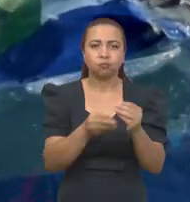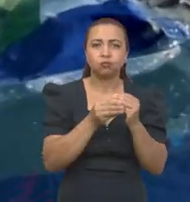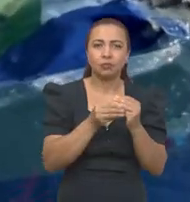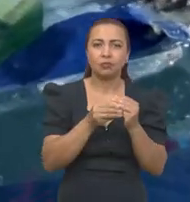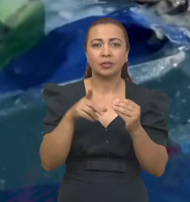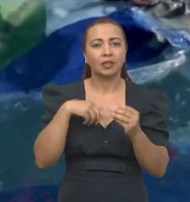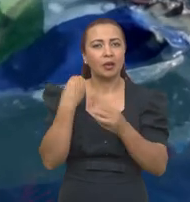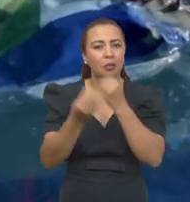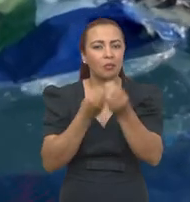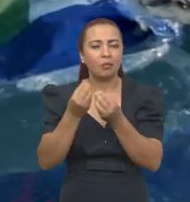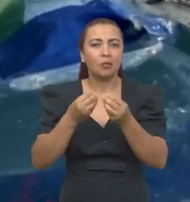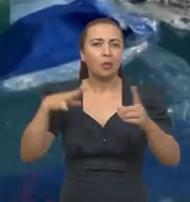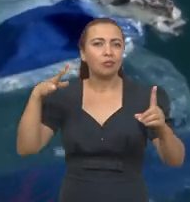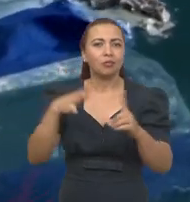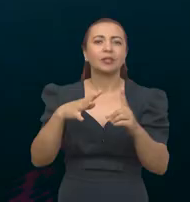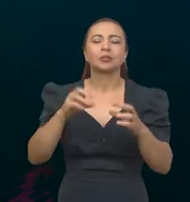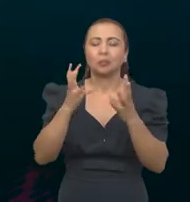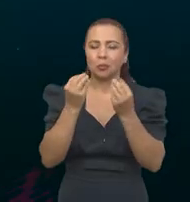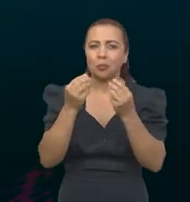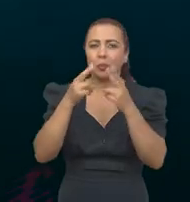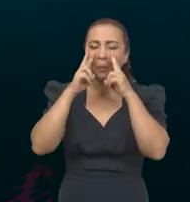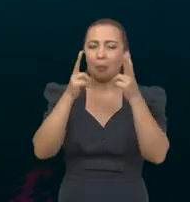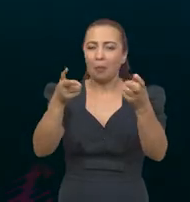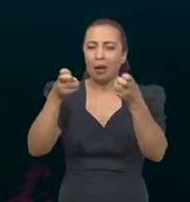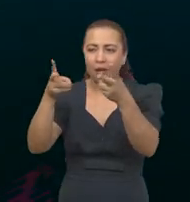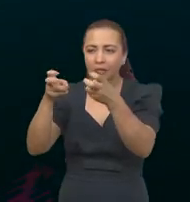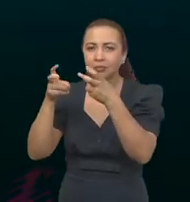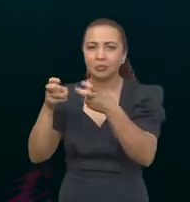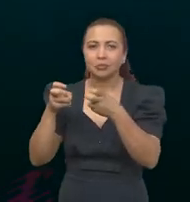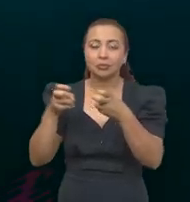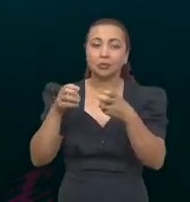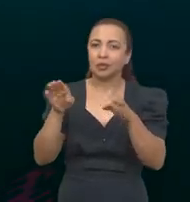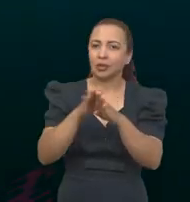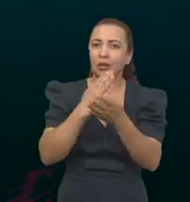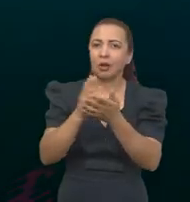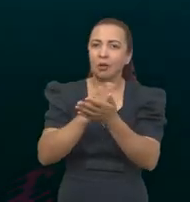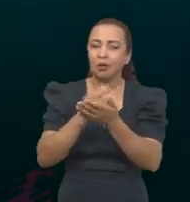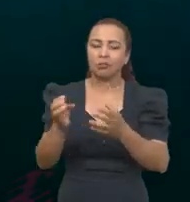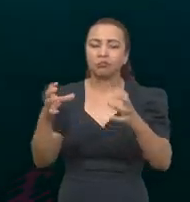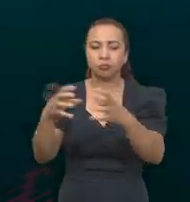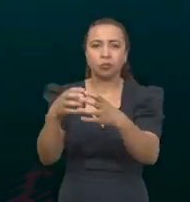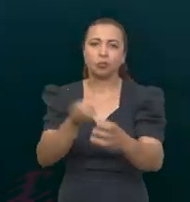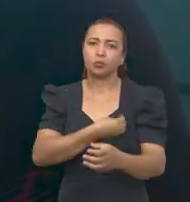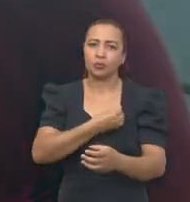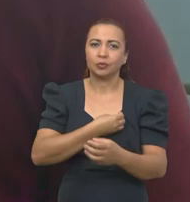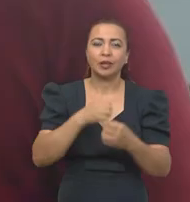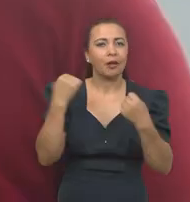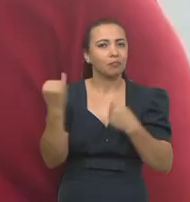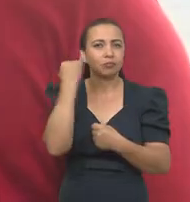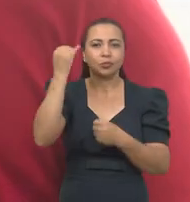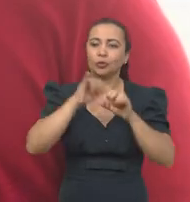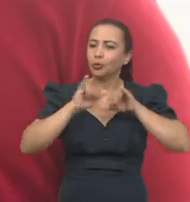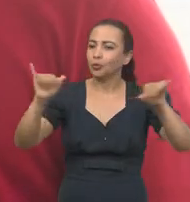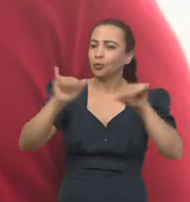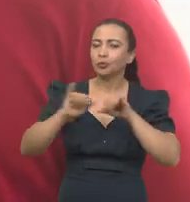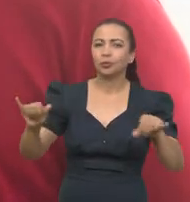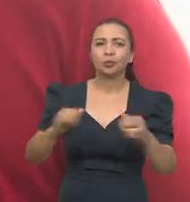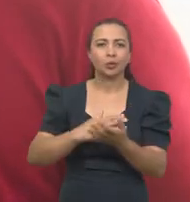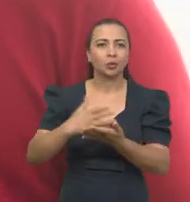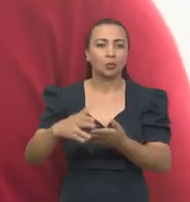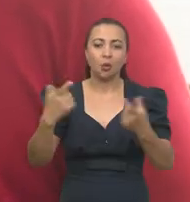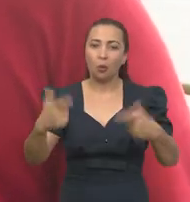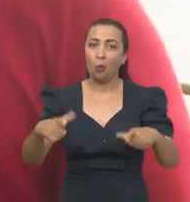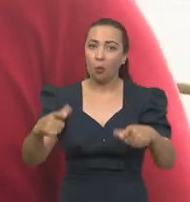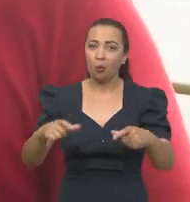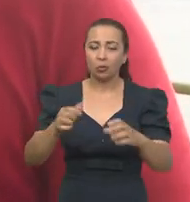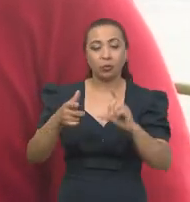cumulados tem já um efeito bastante visível sobre alguns ecossistemas é muito importante a gente poder divulgar esse tipo de